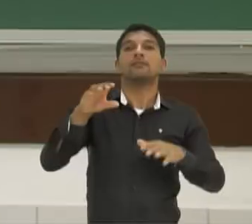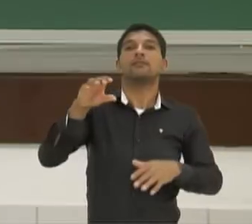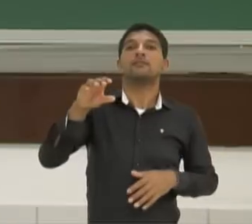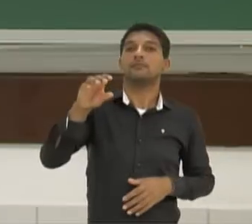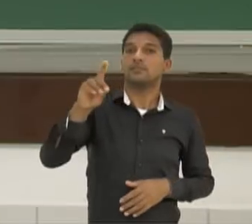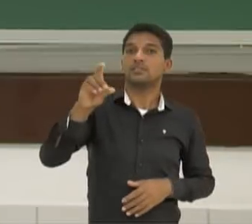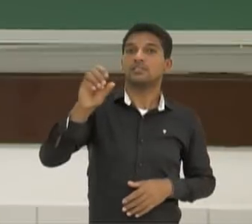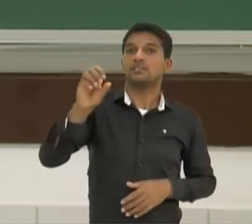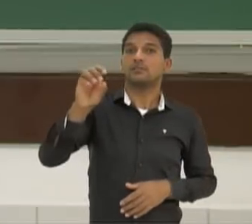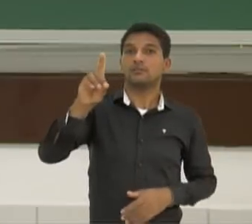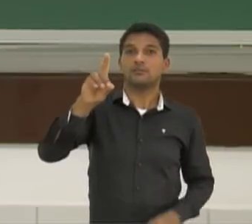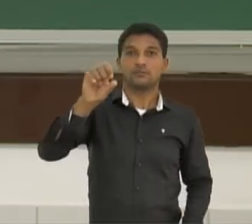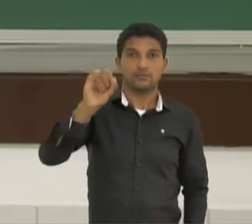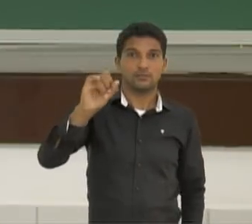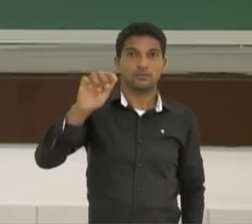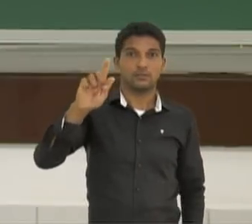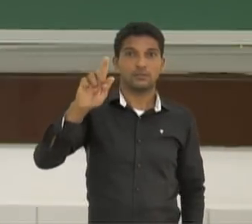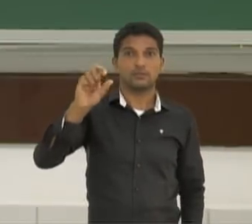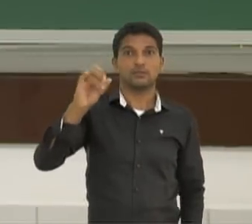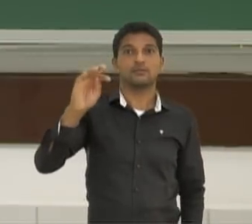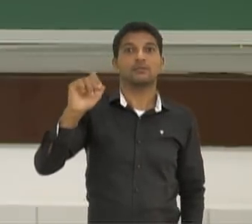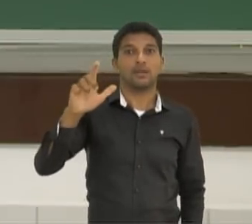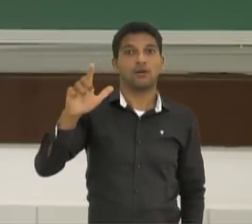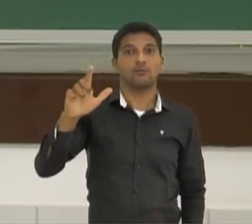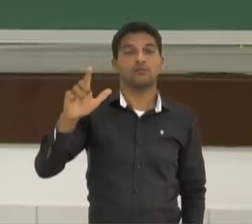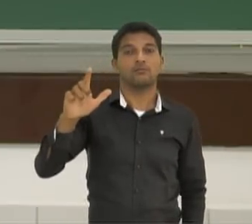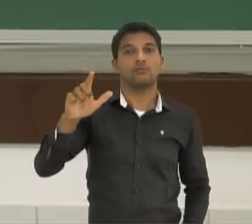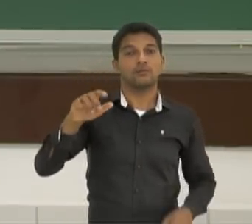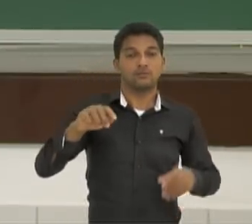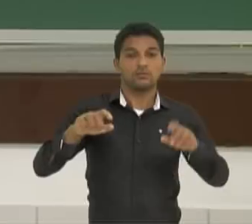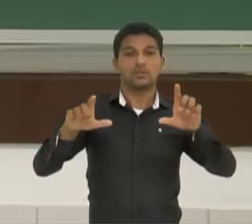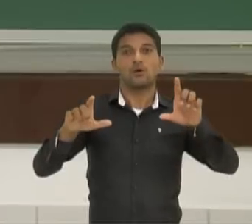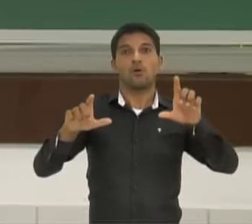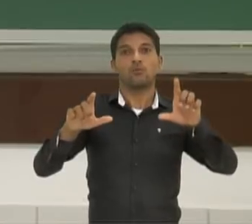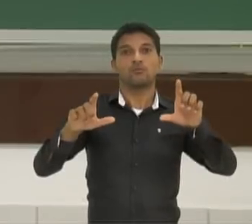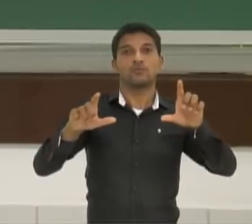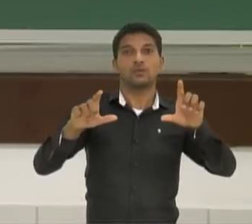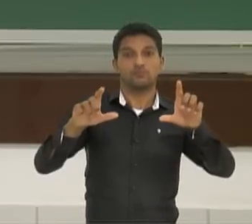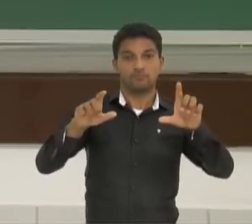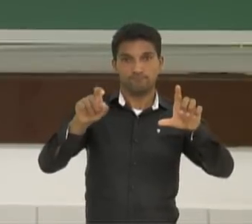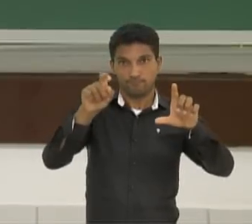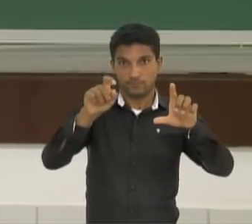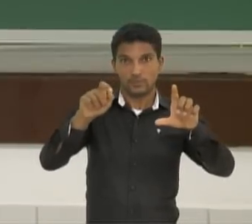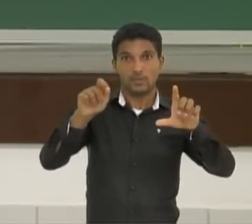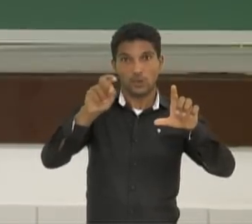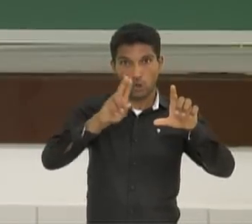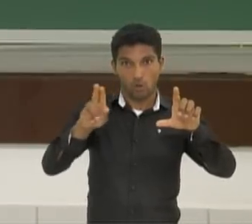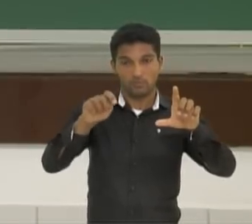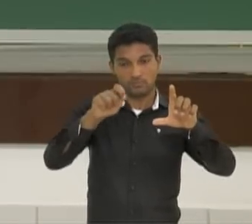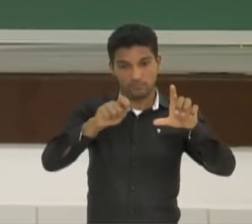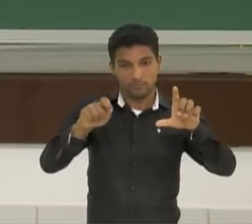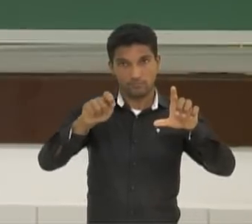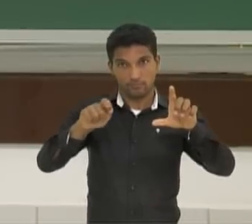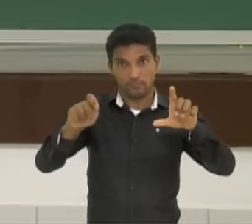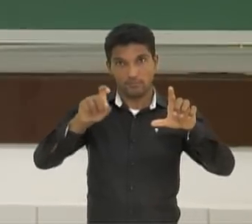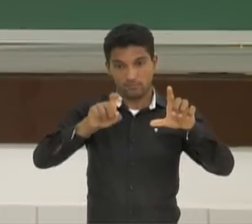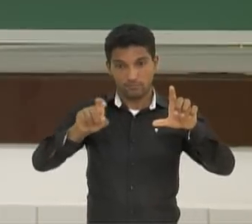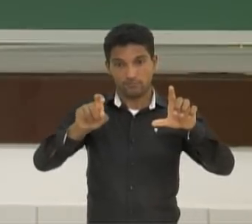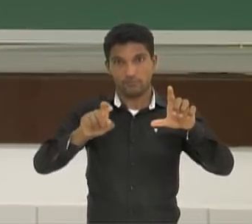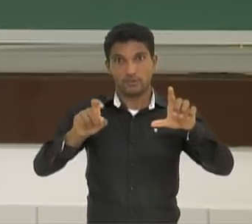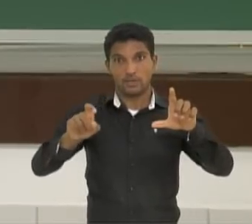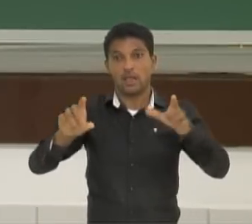né? Ainda que ela tenha, né, algumas formatações ali, alguns passos para serem seguidos que